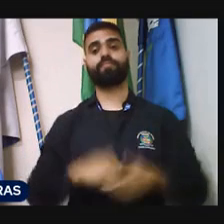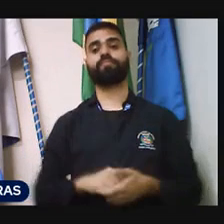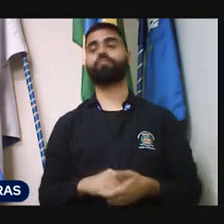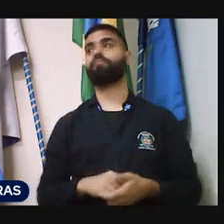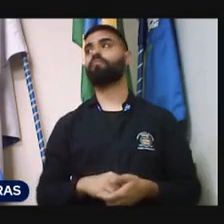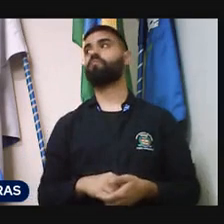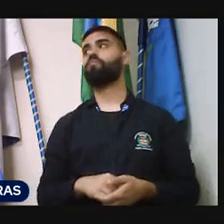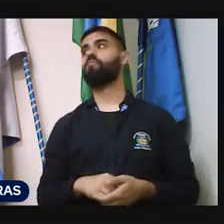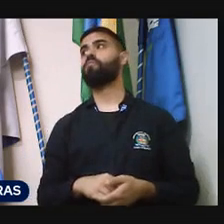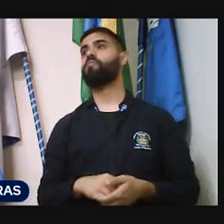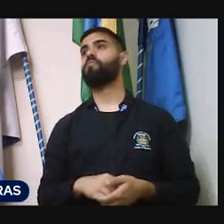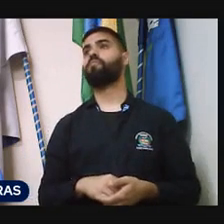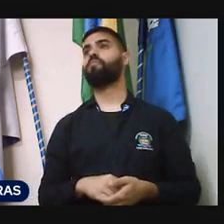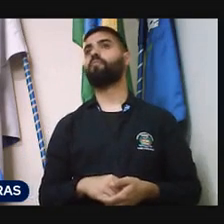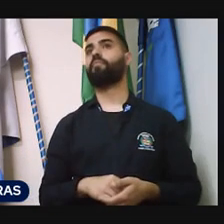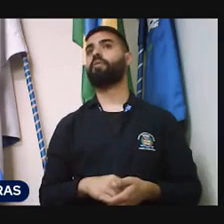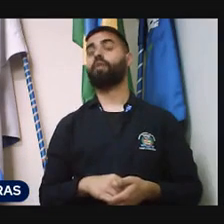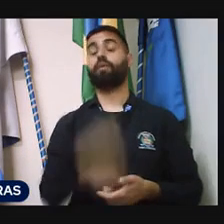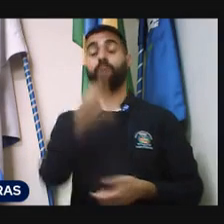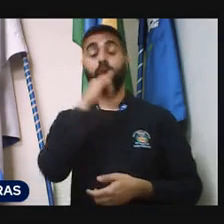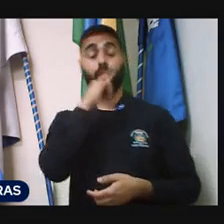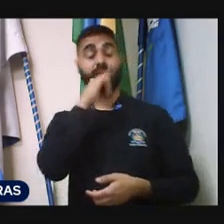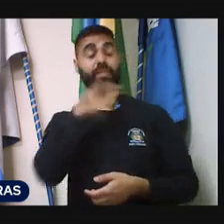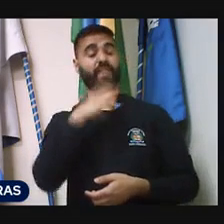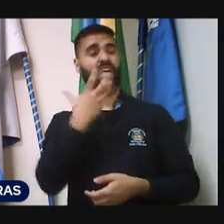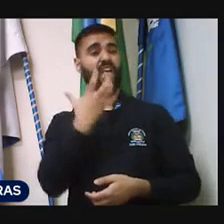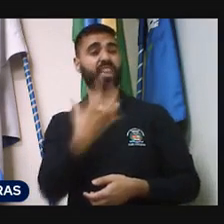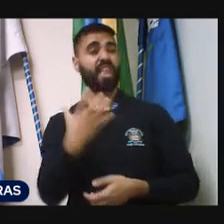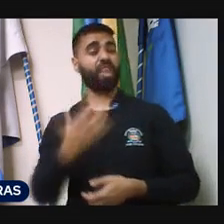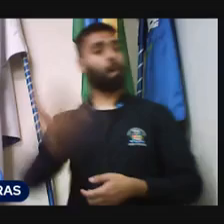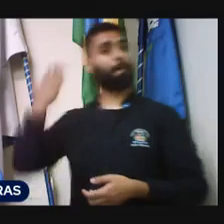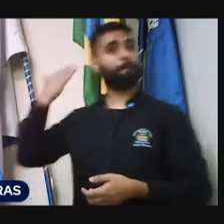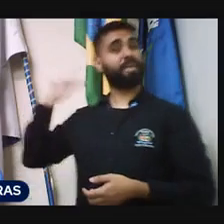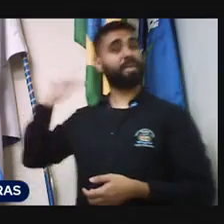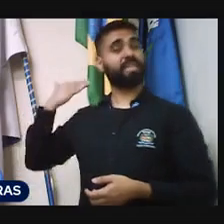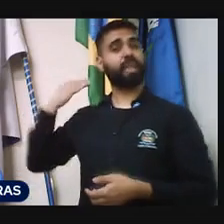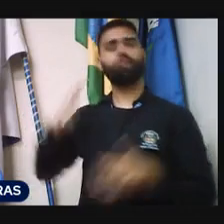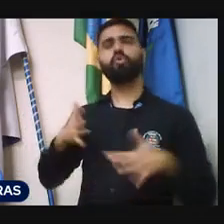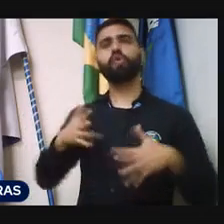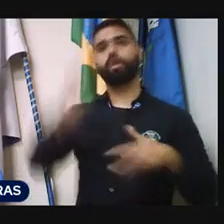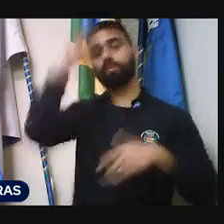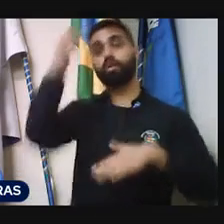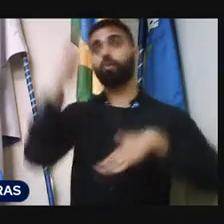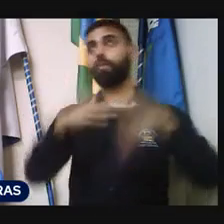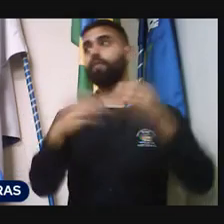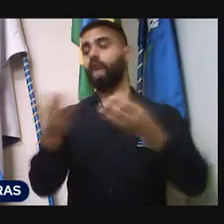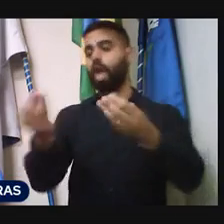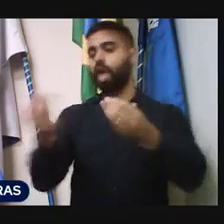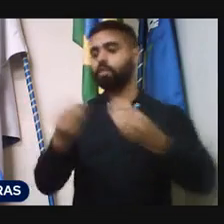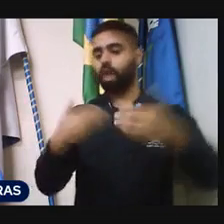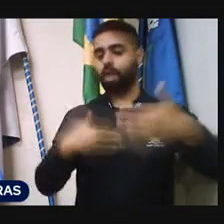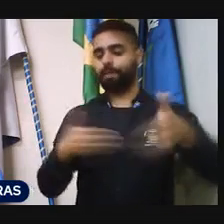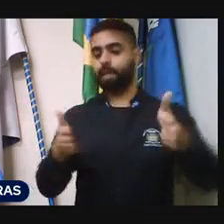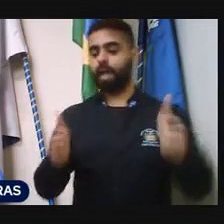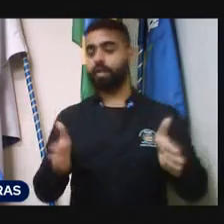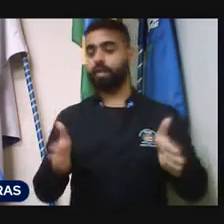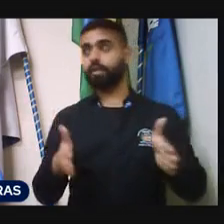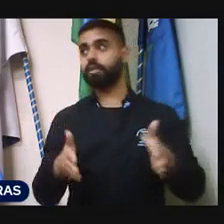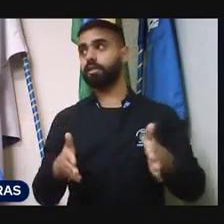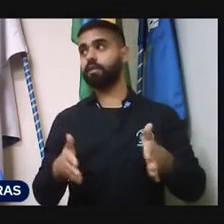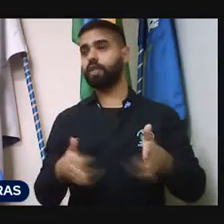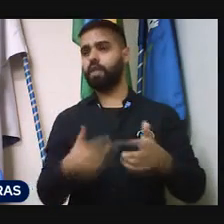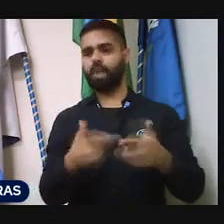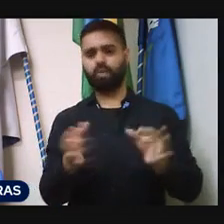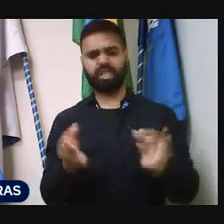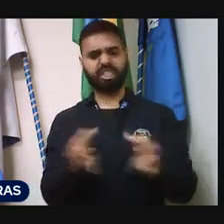um natal passado com pandemia todos aqueles funcionários humano perceber uma cesta básico né